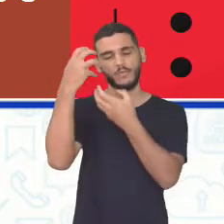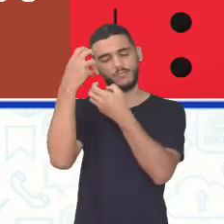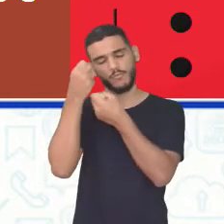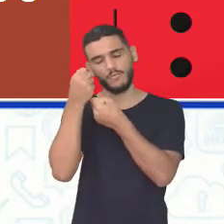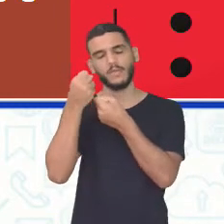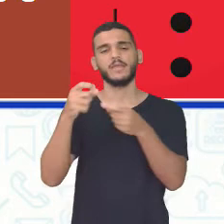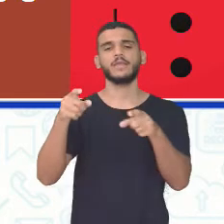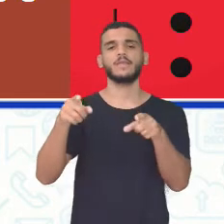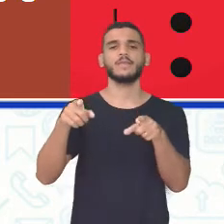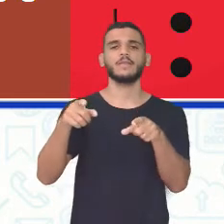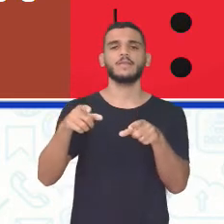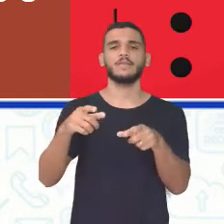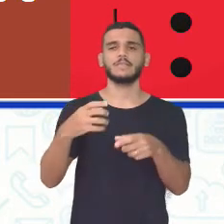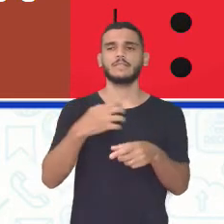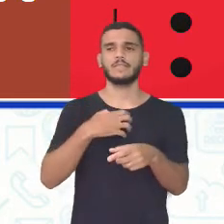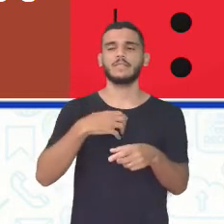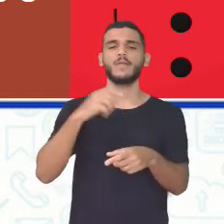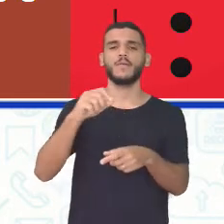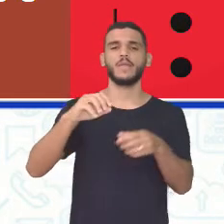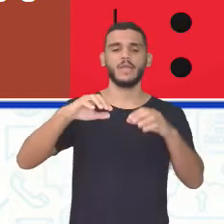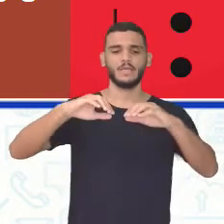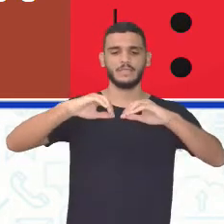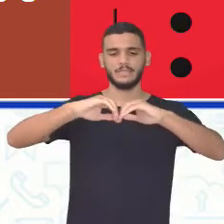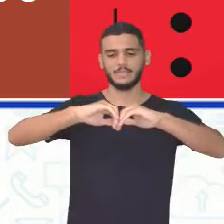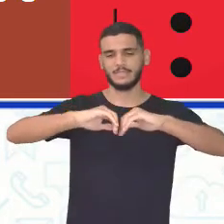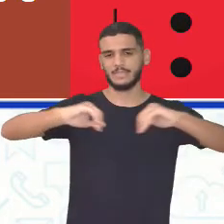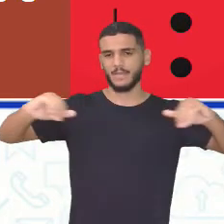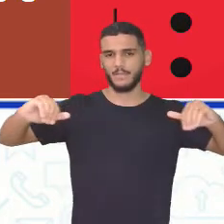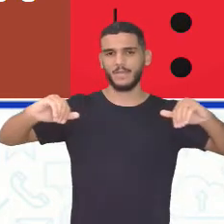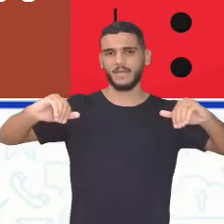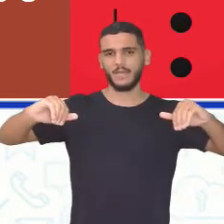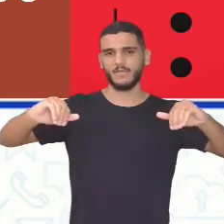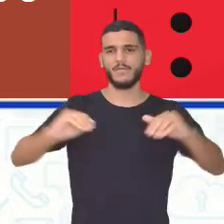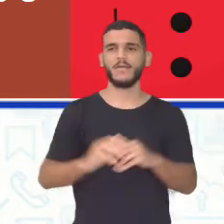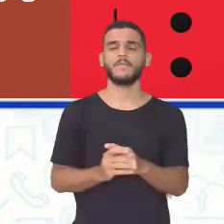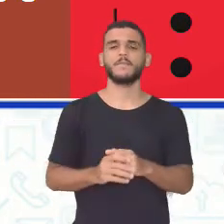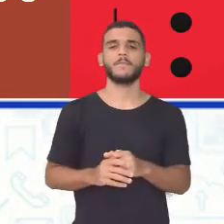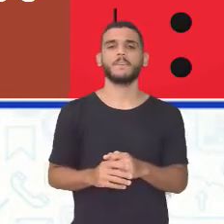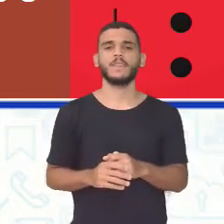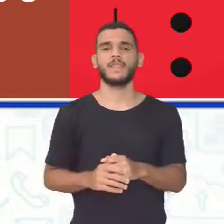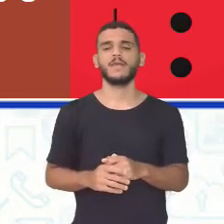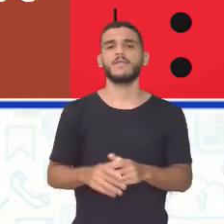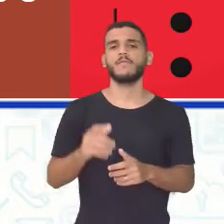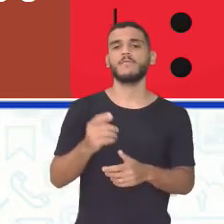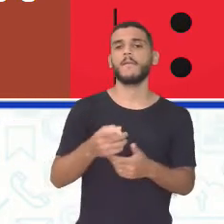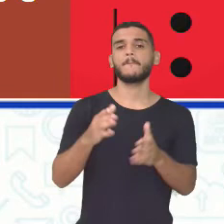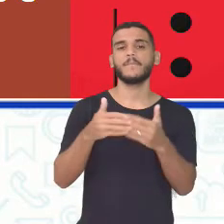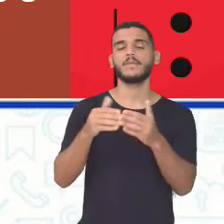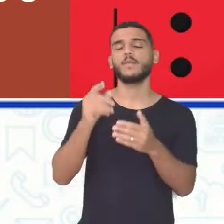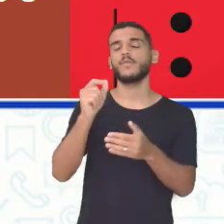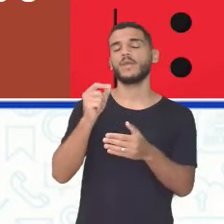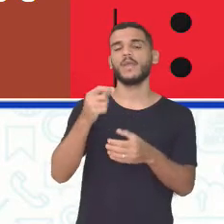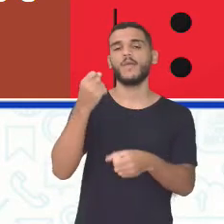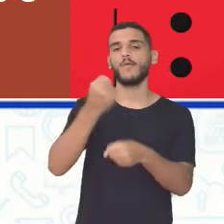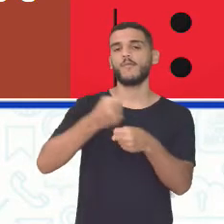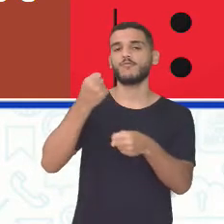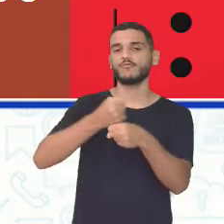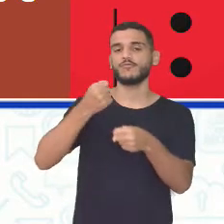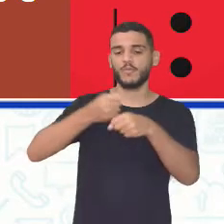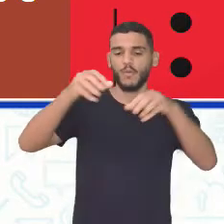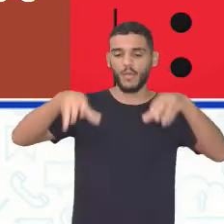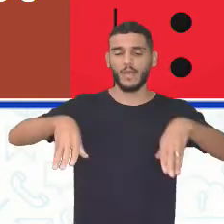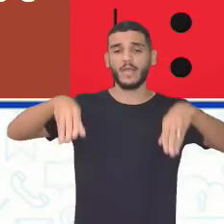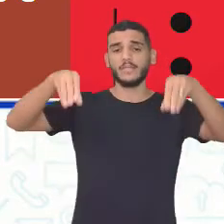dúvidas. Mandou construir um castelo com 7 fossos e 7 plantas. Deitou-se numa cama enorme, num quarto